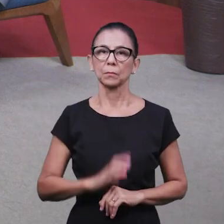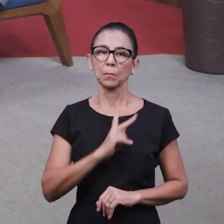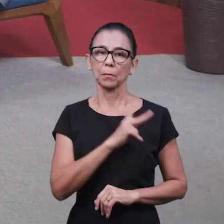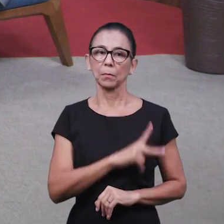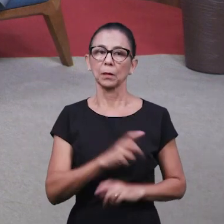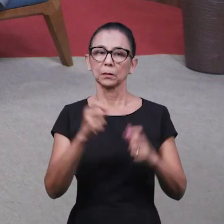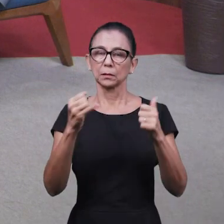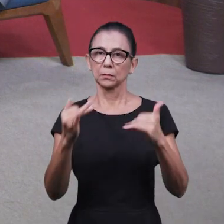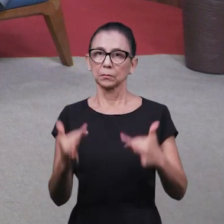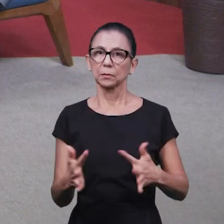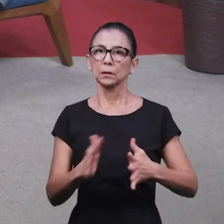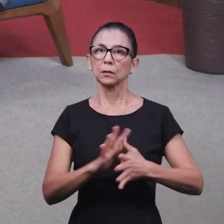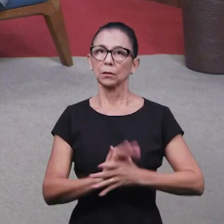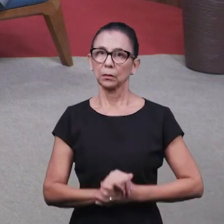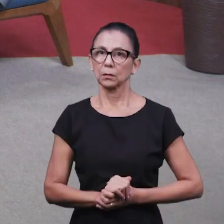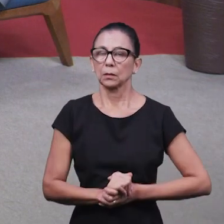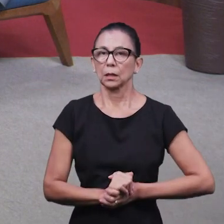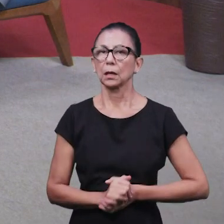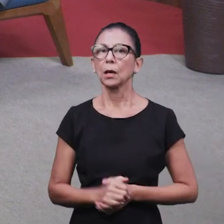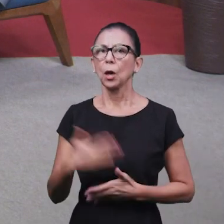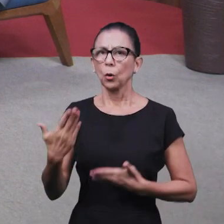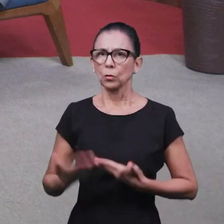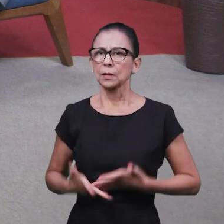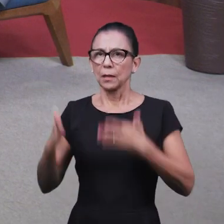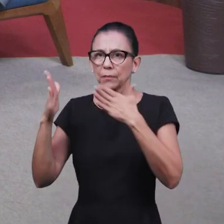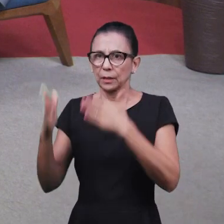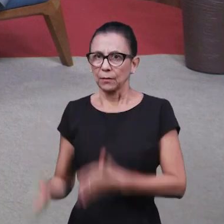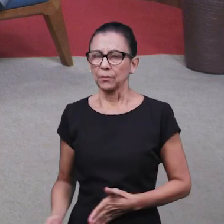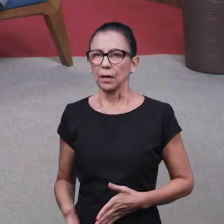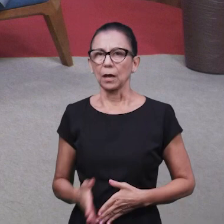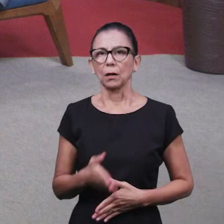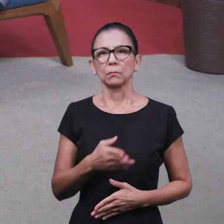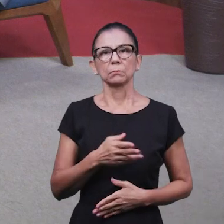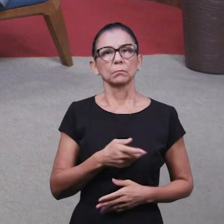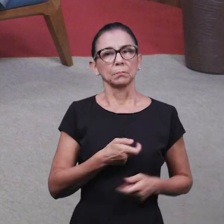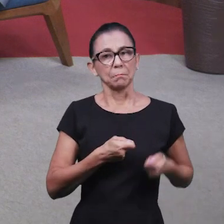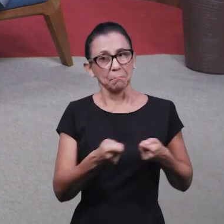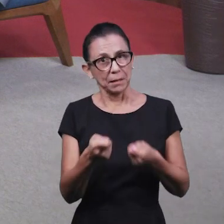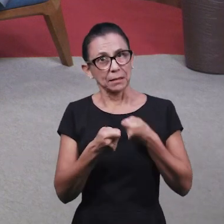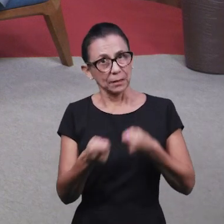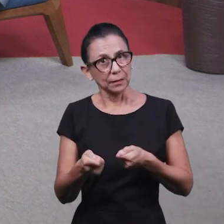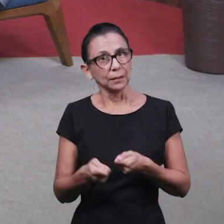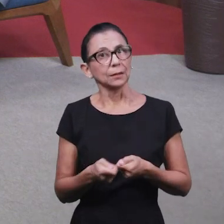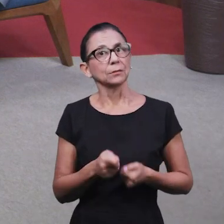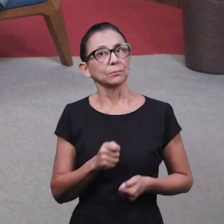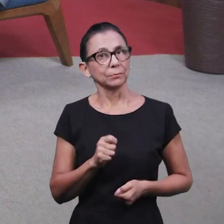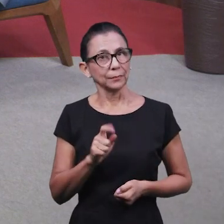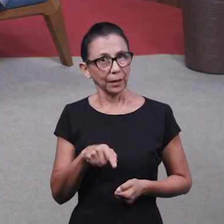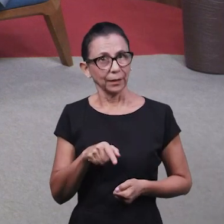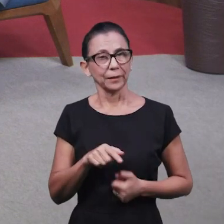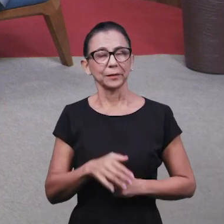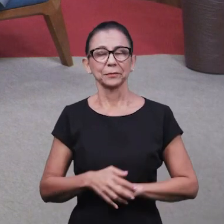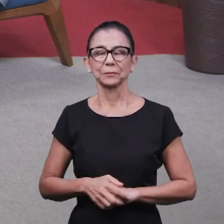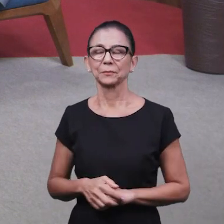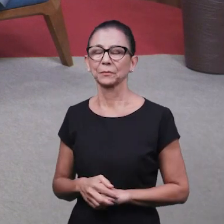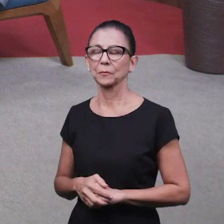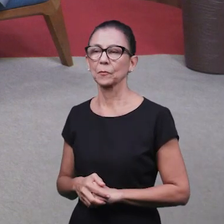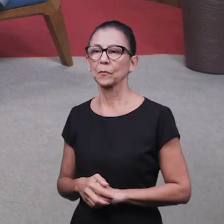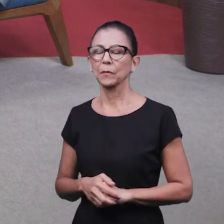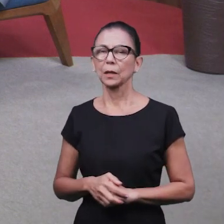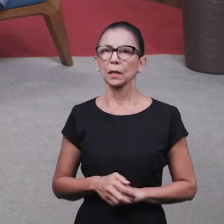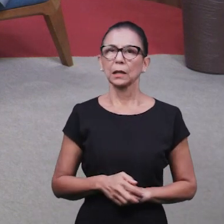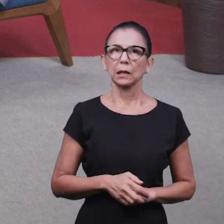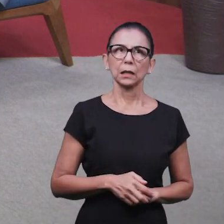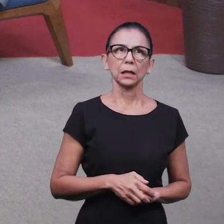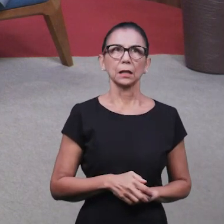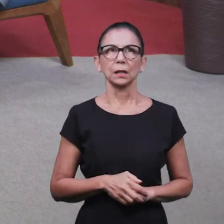disse, haverá de padecer perseguições. E esse era o caso de Davi. Interessante que a perseguição de Saul a Davi não